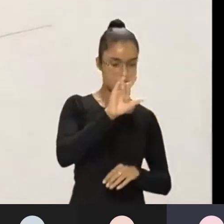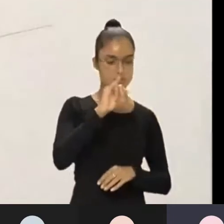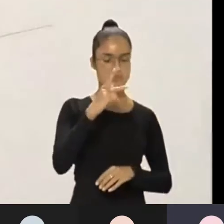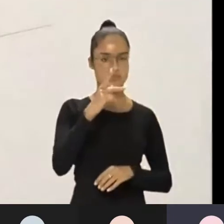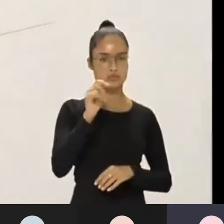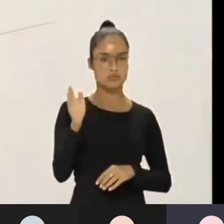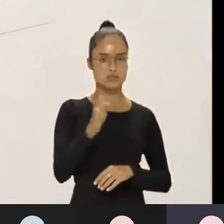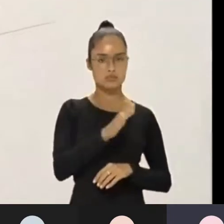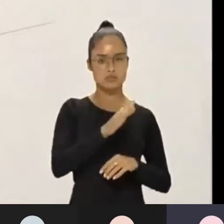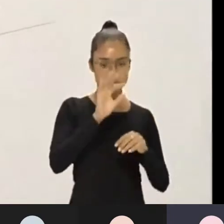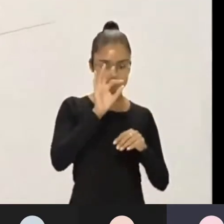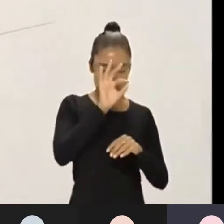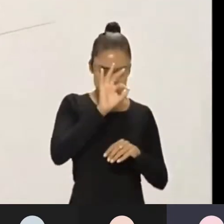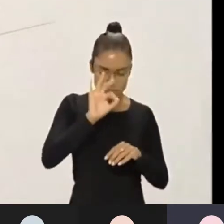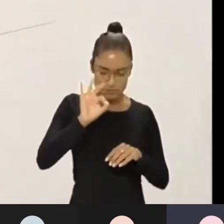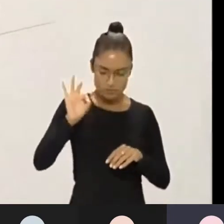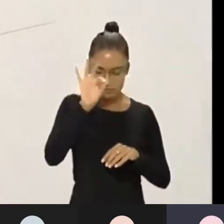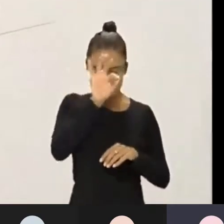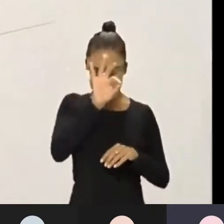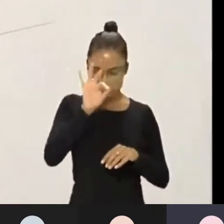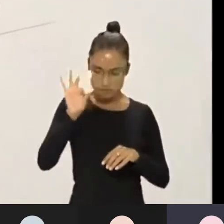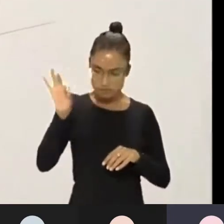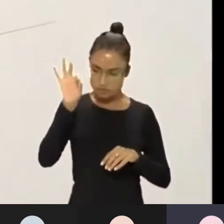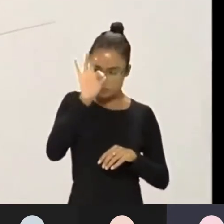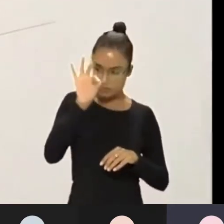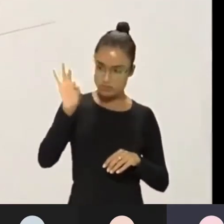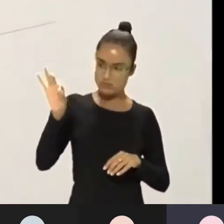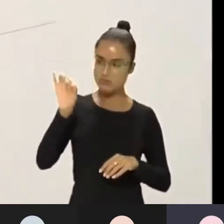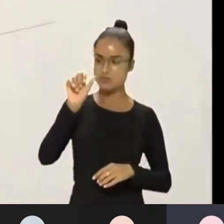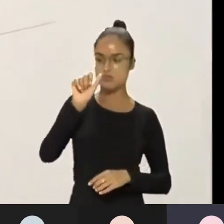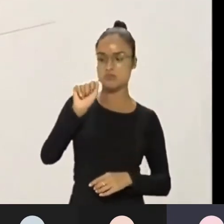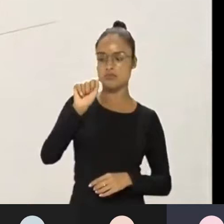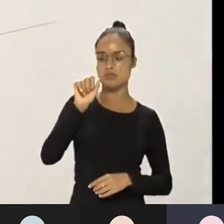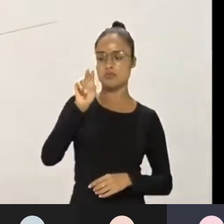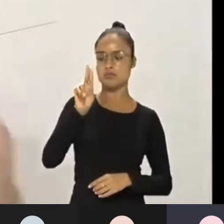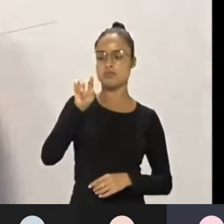Linha fraca em cada um dos vértices.